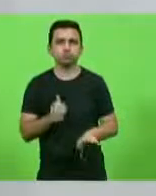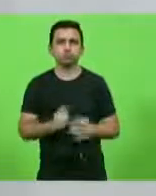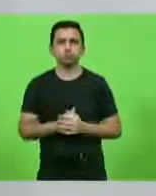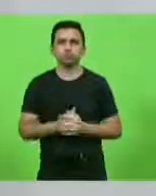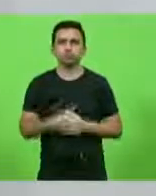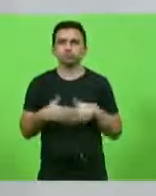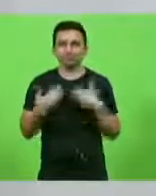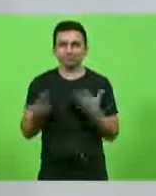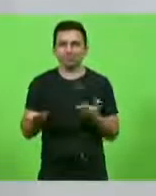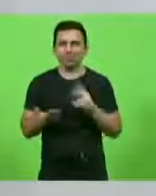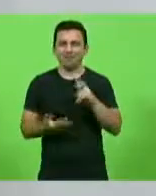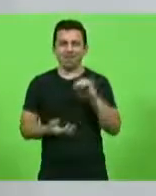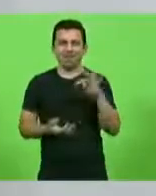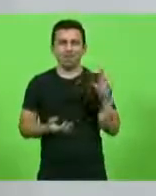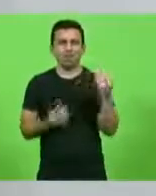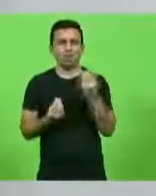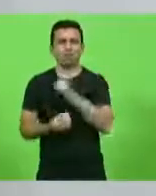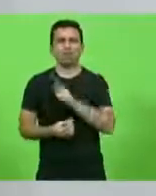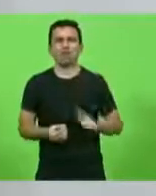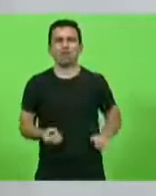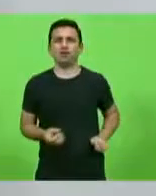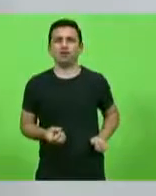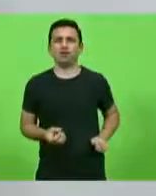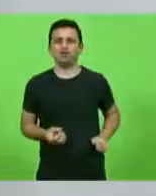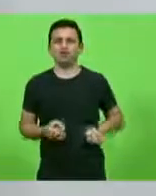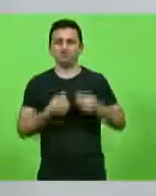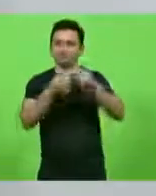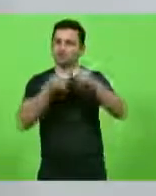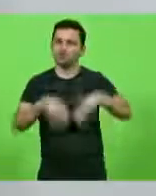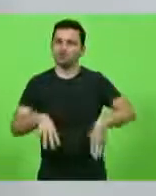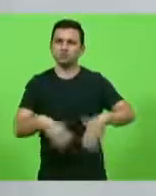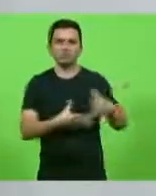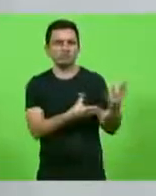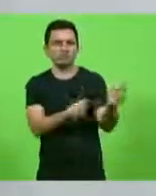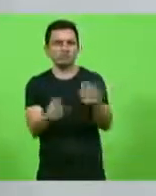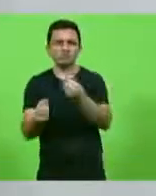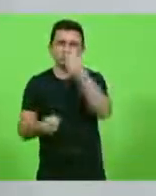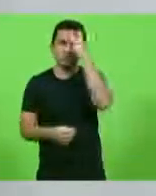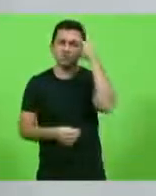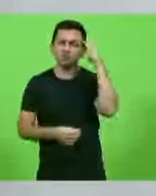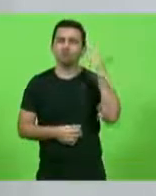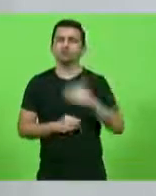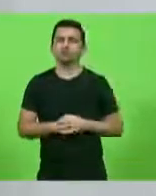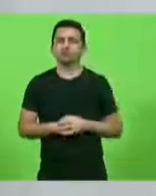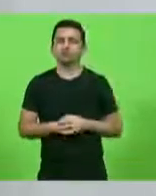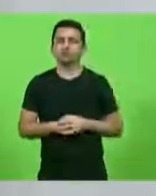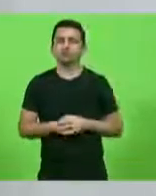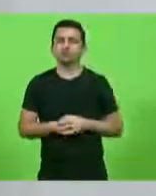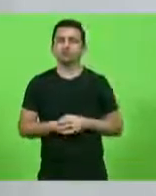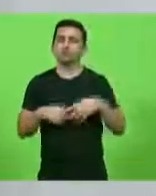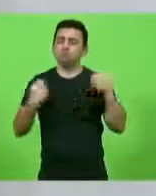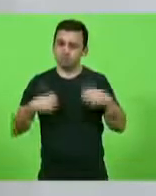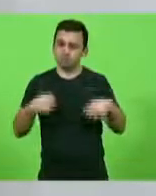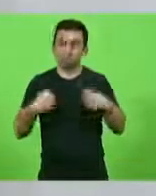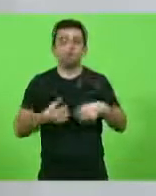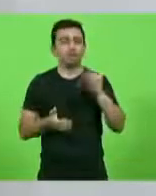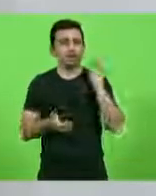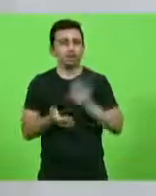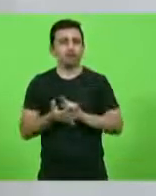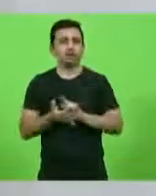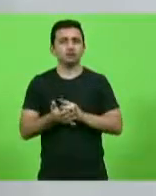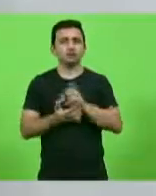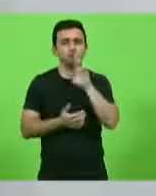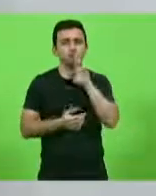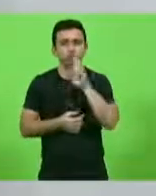esse veto enfadonho do governo do Estado, que prejudicou inúmeras pessoas e que a gente realmente precisa dar um retorno